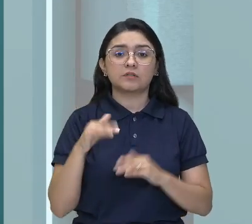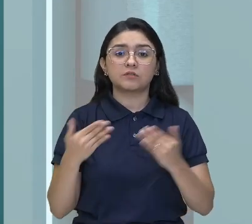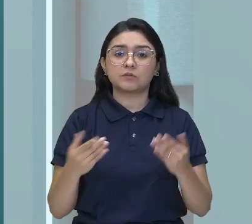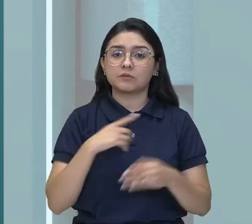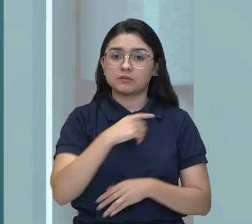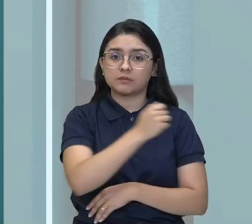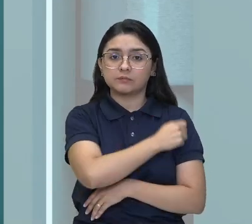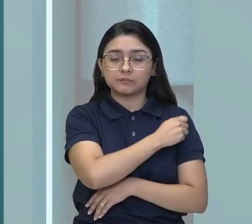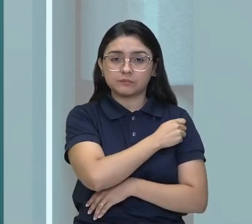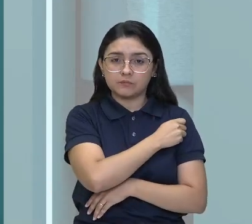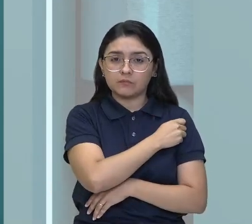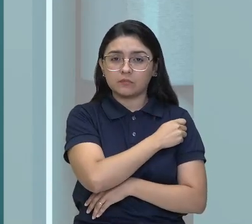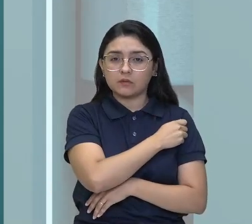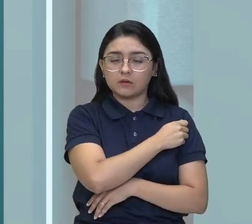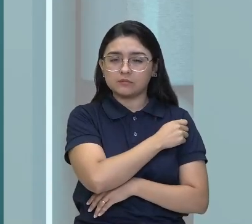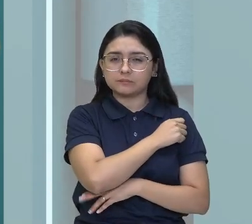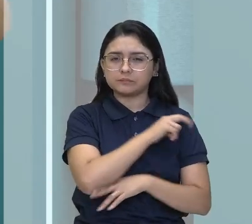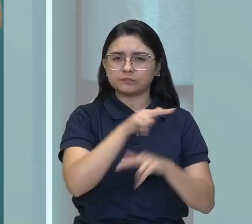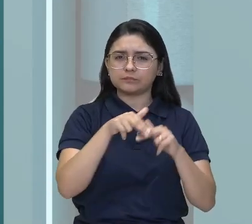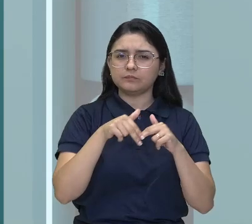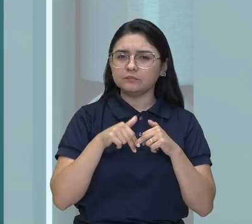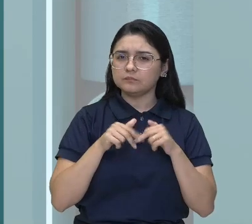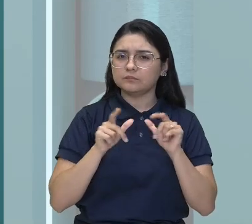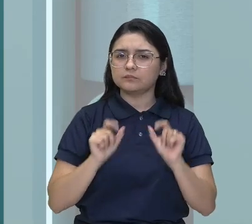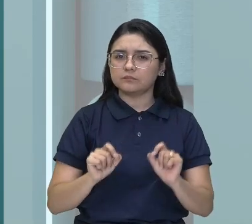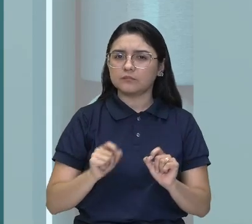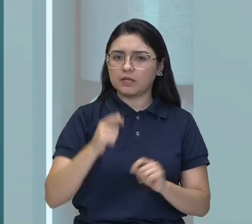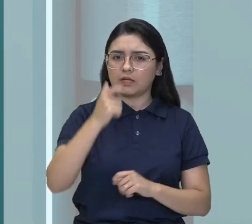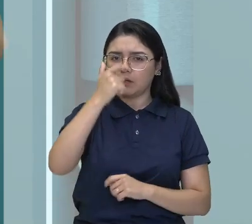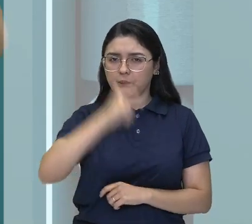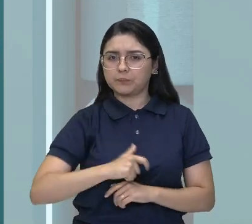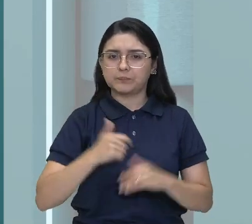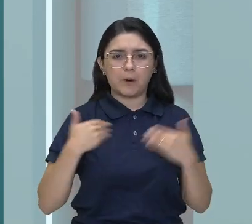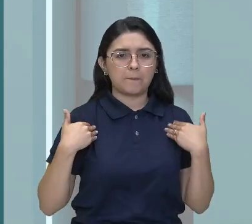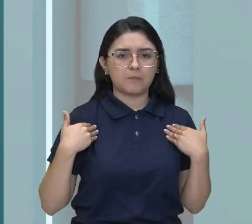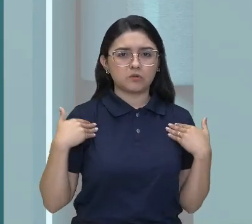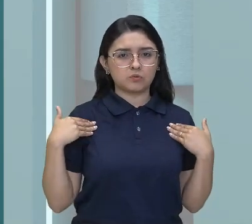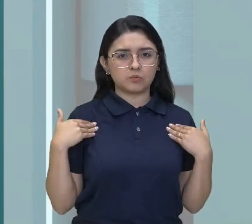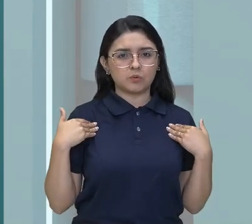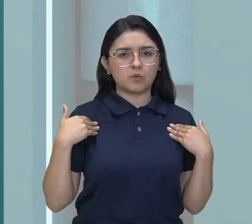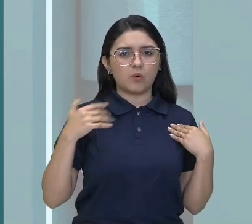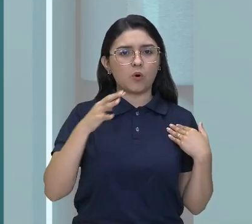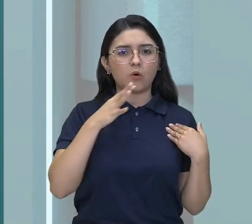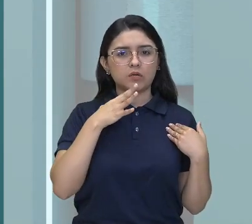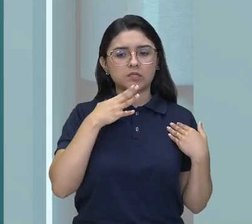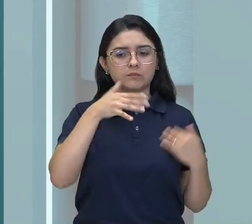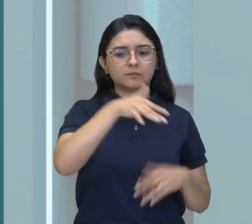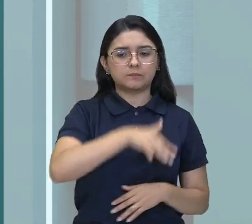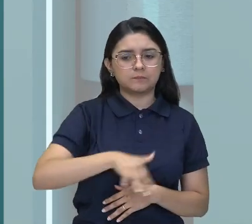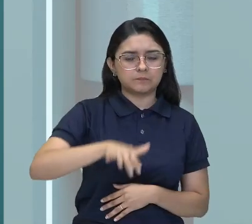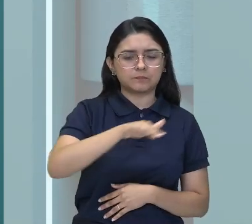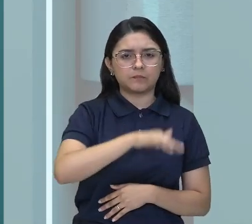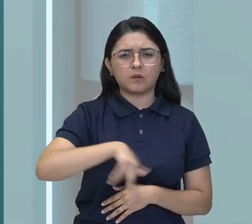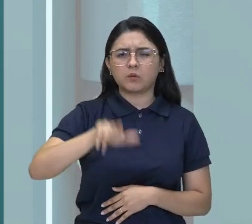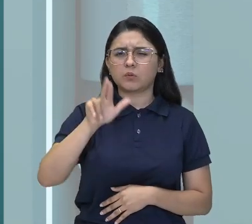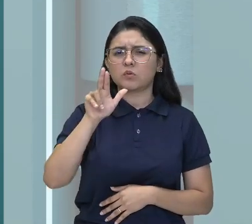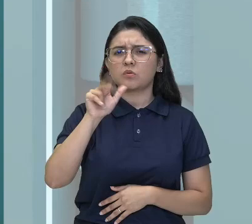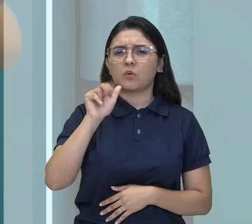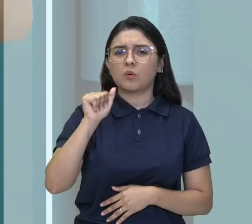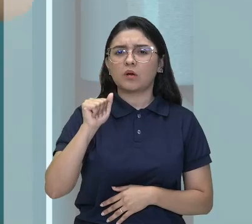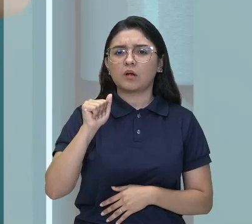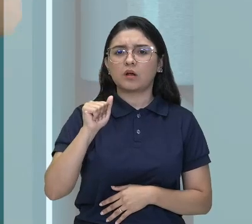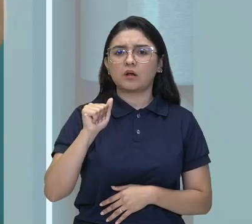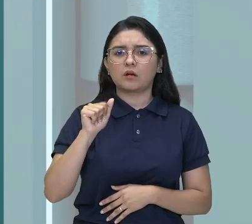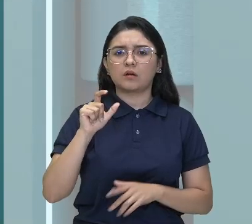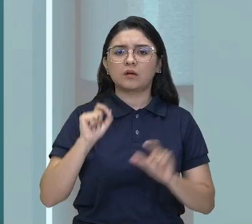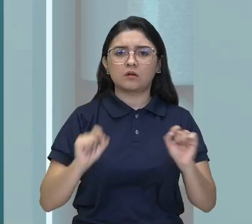assim. Porque quando eu tenho a minha postura, eu conheço o meu espaço, eu jamais vou estar